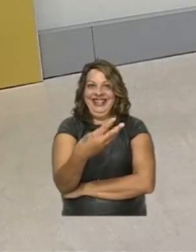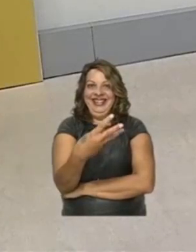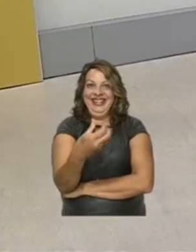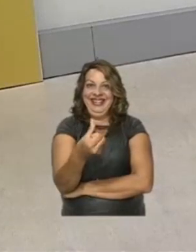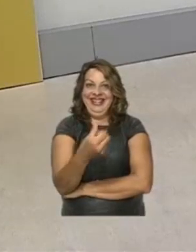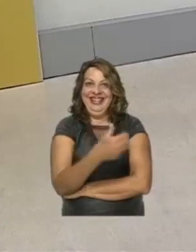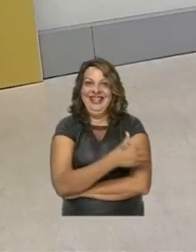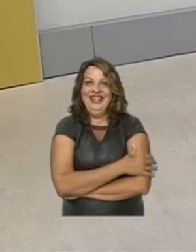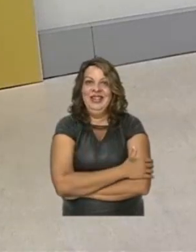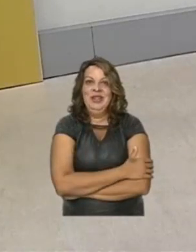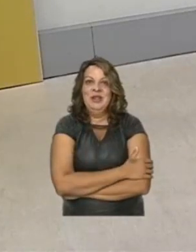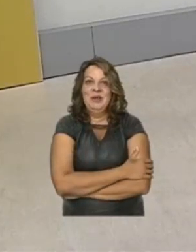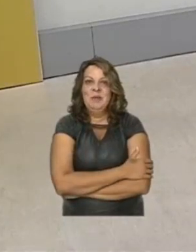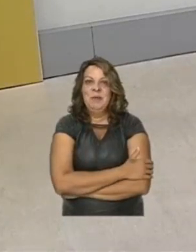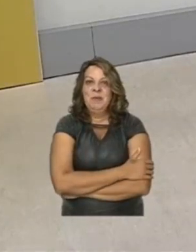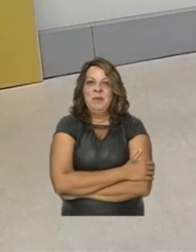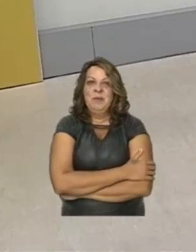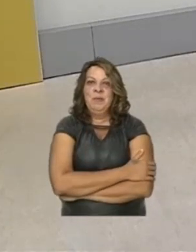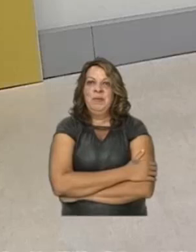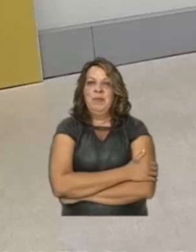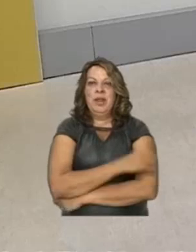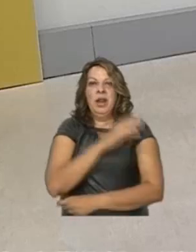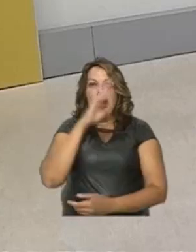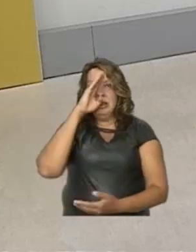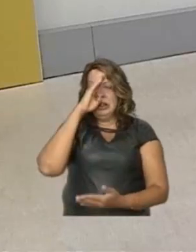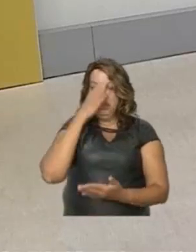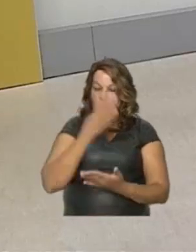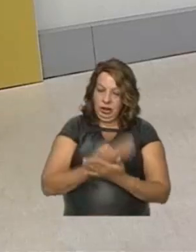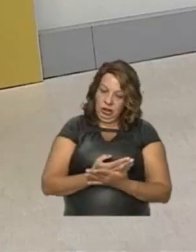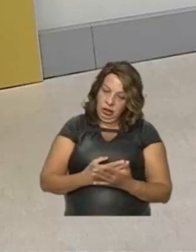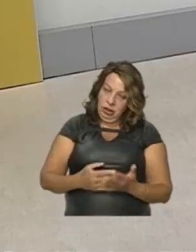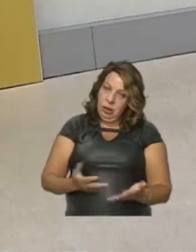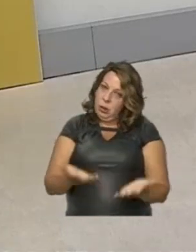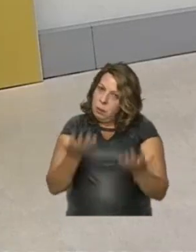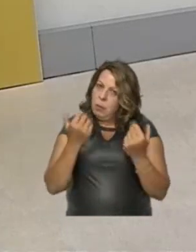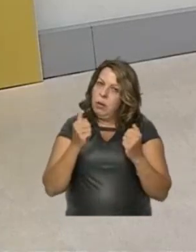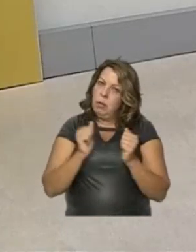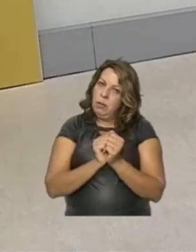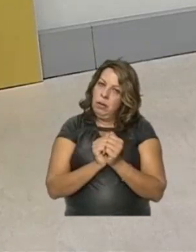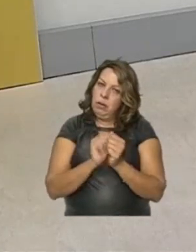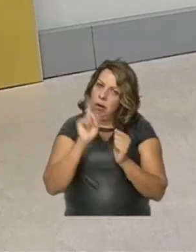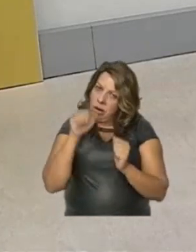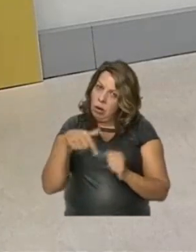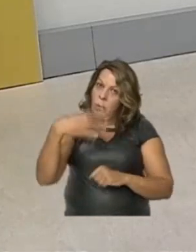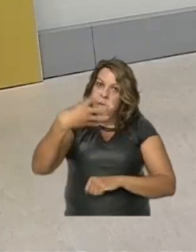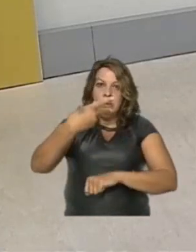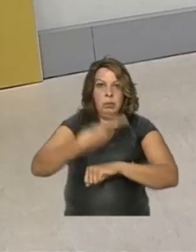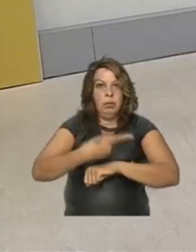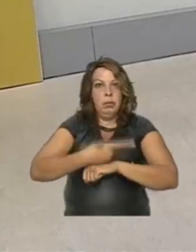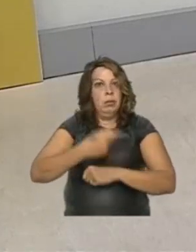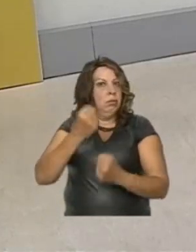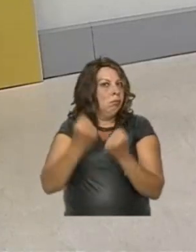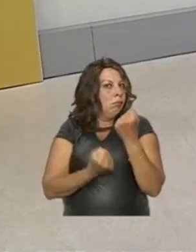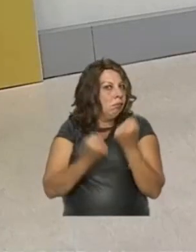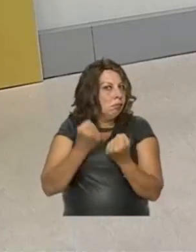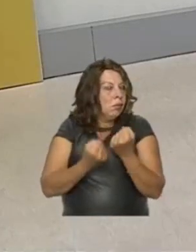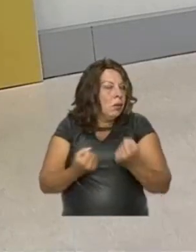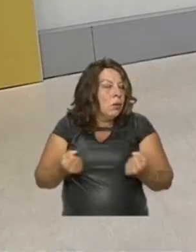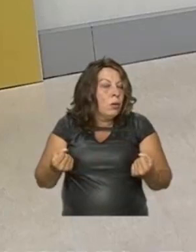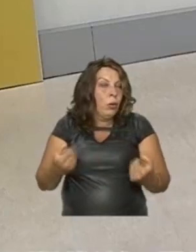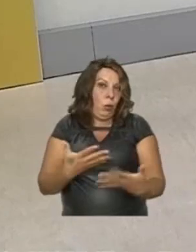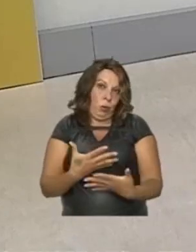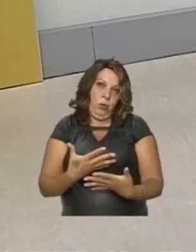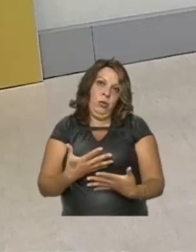36, 36. Vamos comigo, acredita, é o quarto prêmio Caju Cap, um Onix 0, 22,